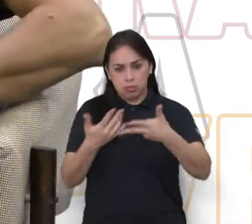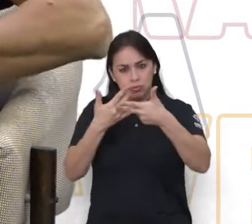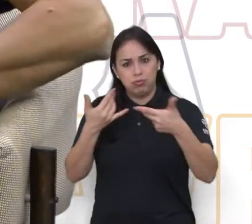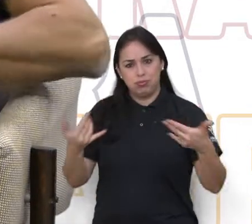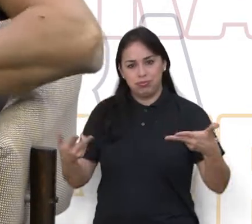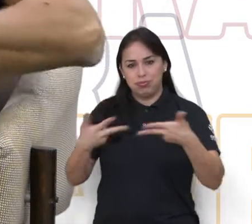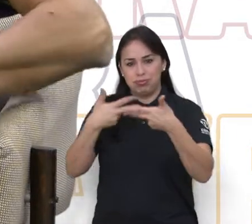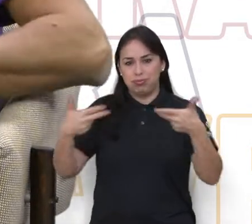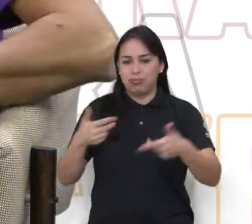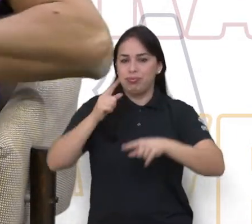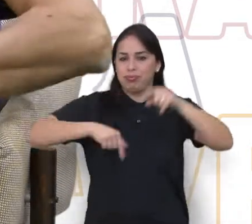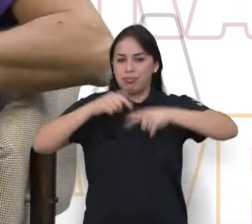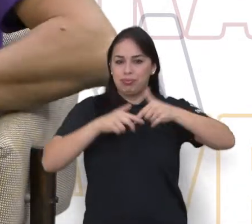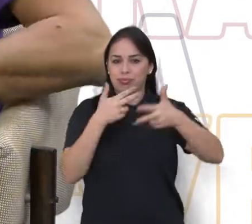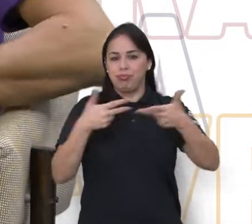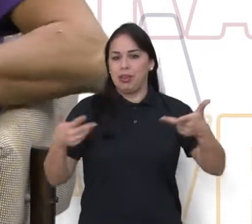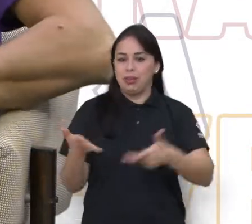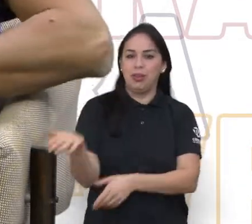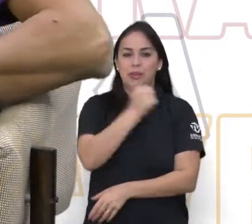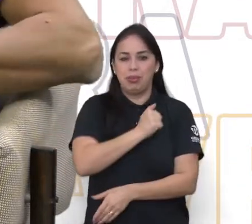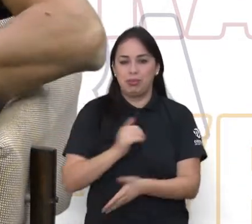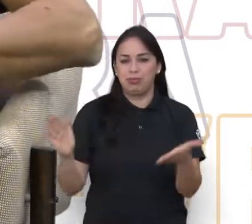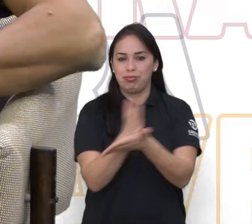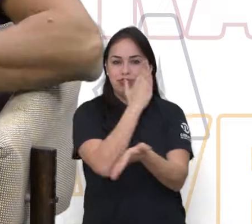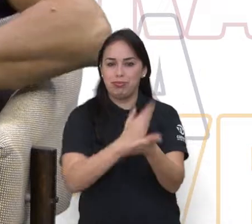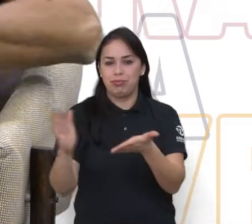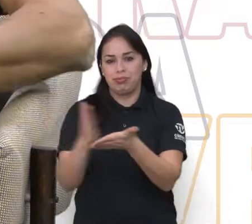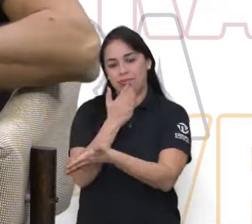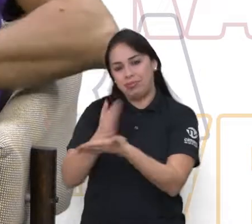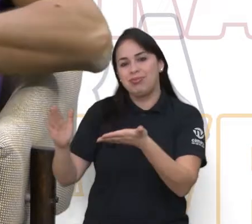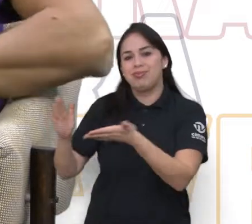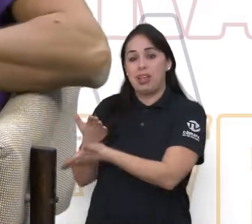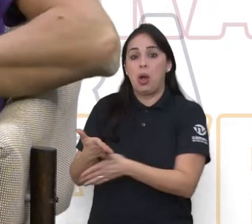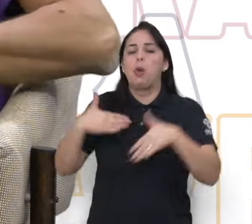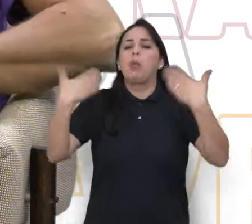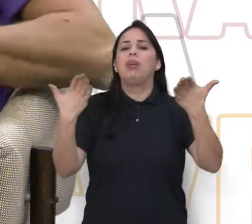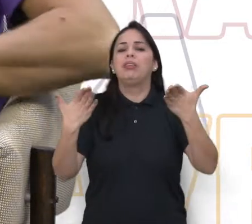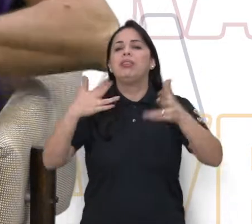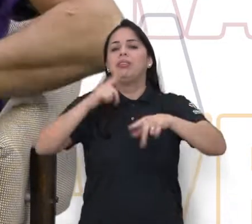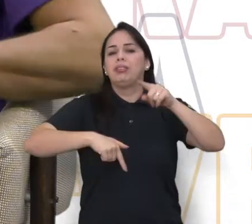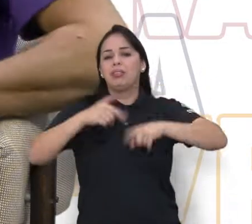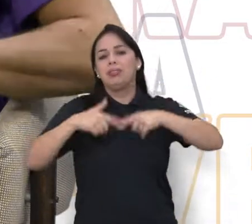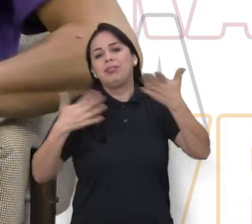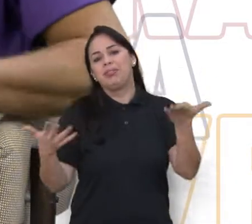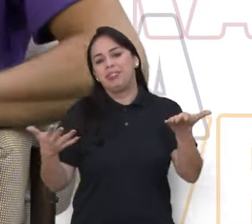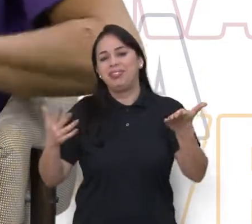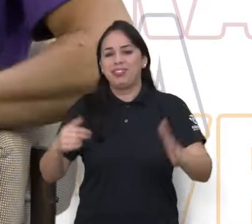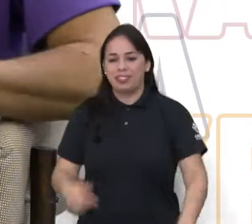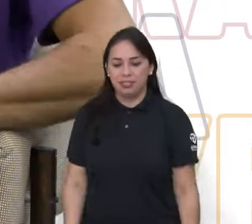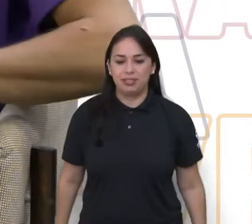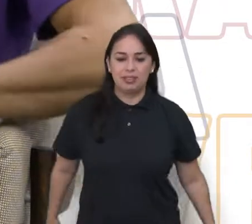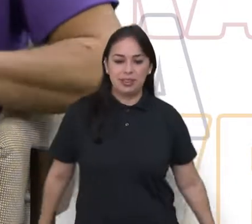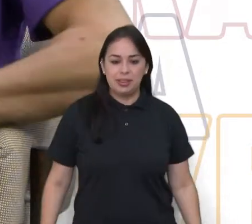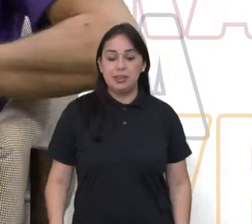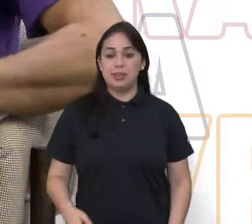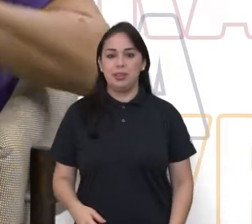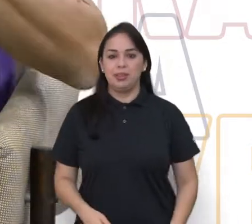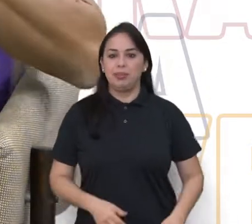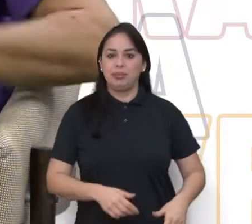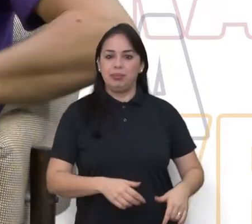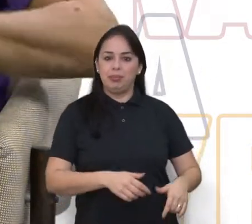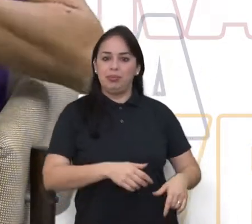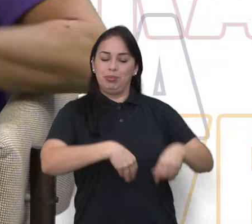Vamos falar dos materiais. Bora separar os materiais. Quais são os materiais?